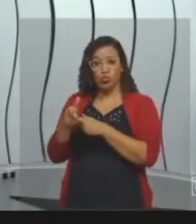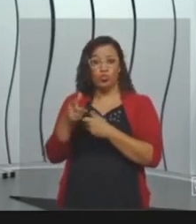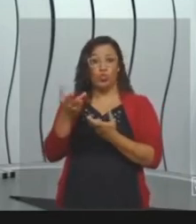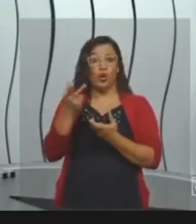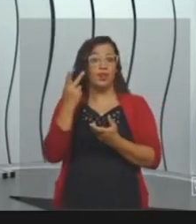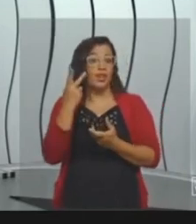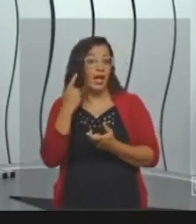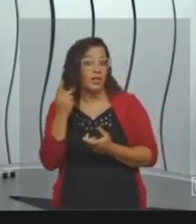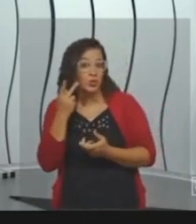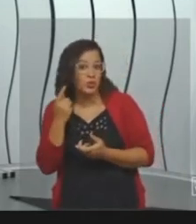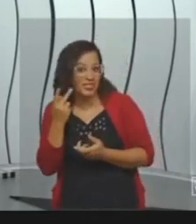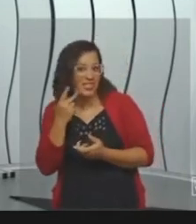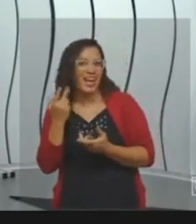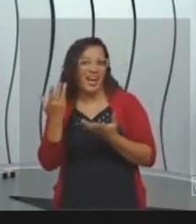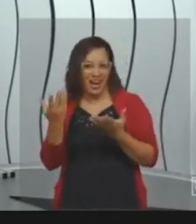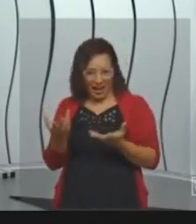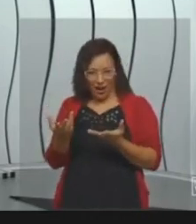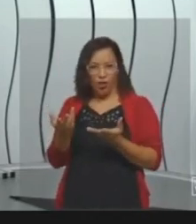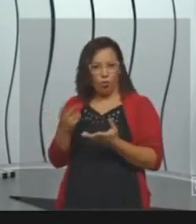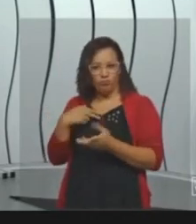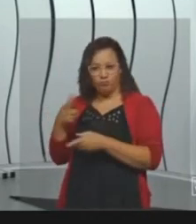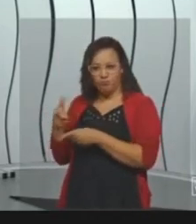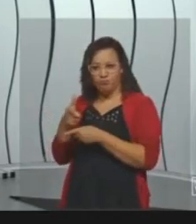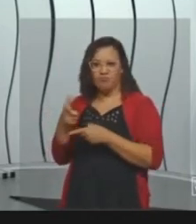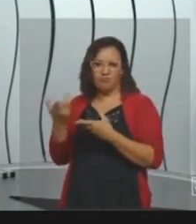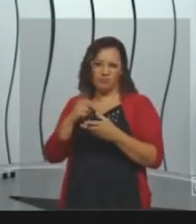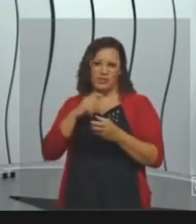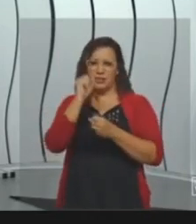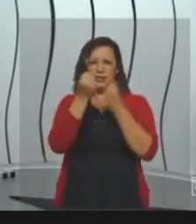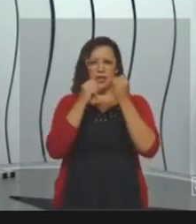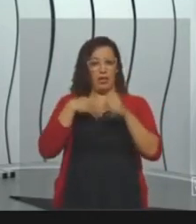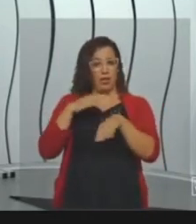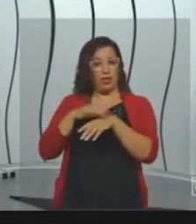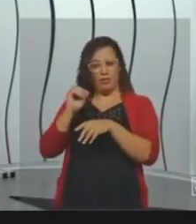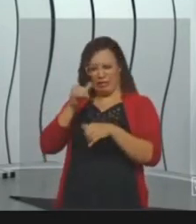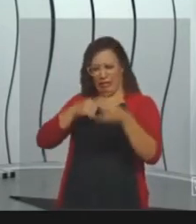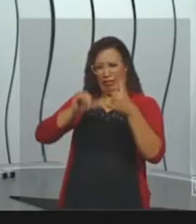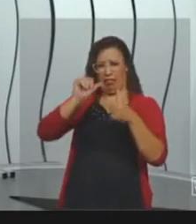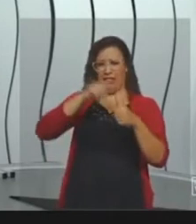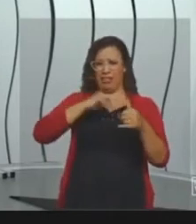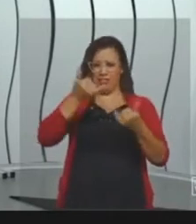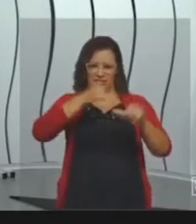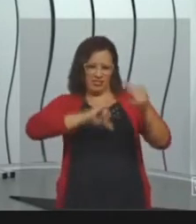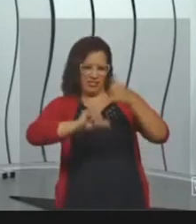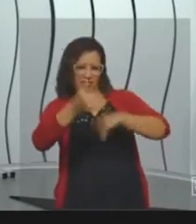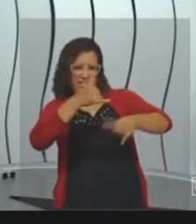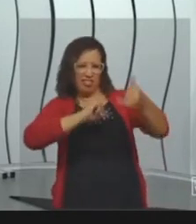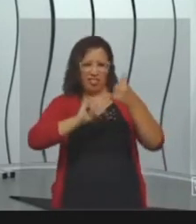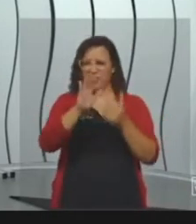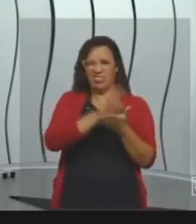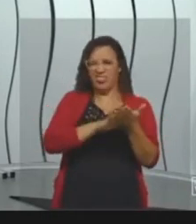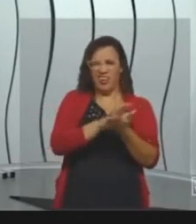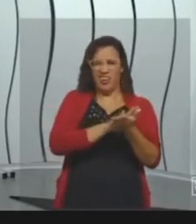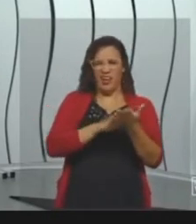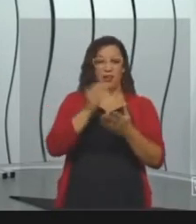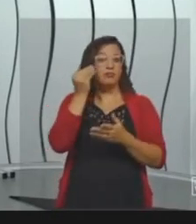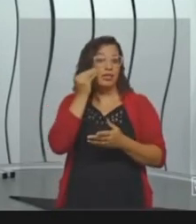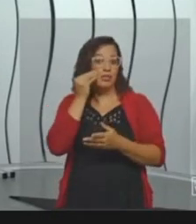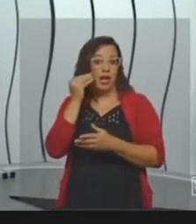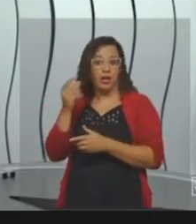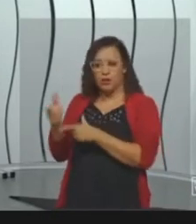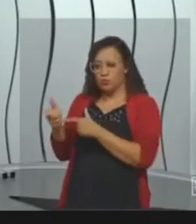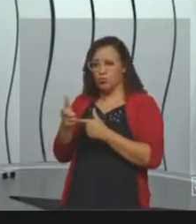ou seja, que não são sintéticos, não são feitos em indústrias, fazendo misturas químicas que às vezes podem ser prejudiciais à